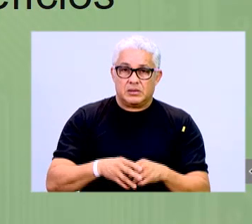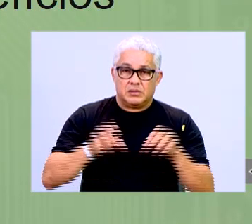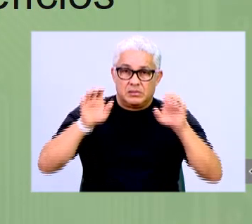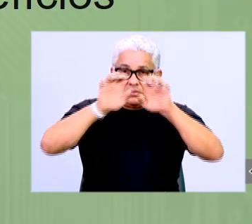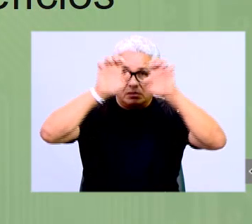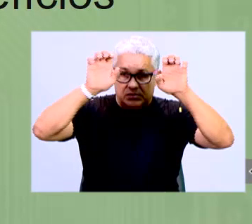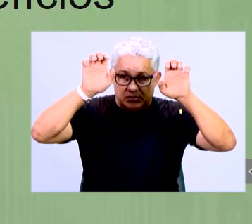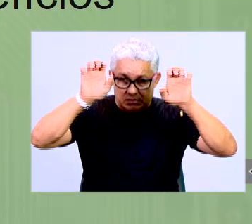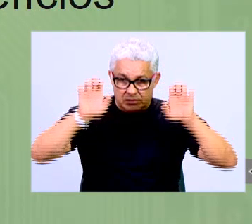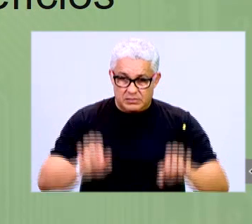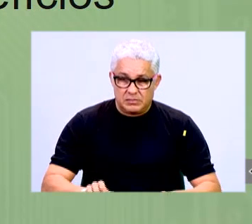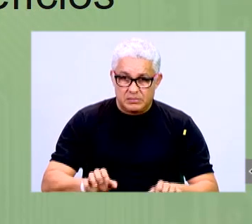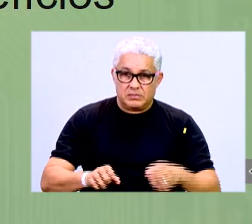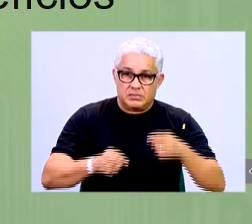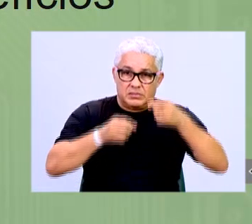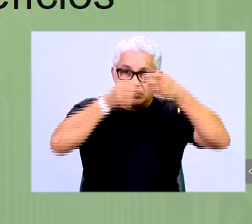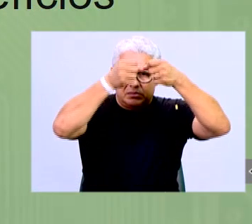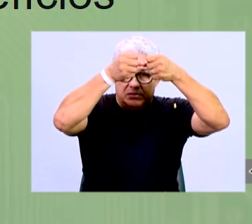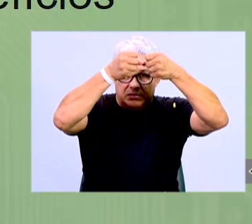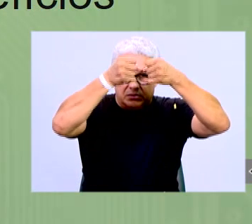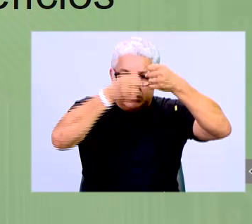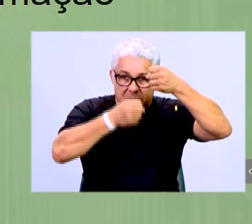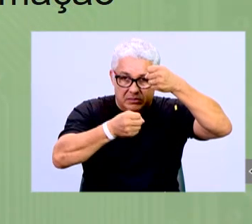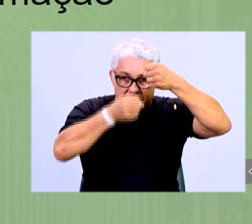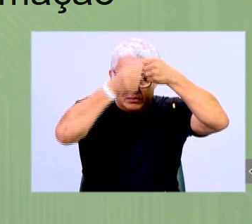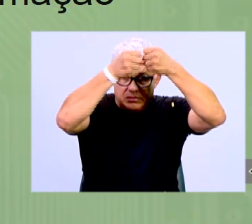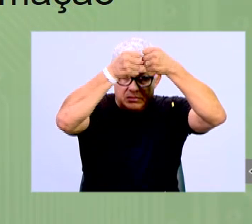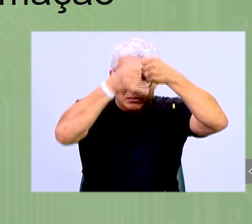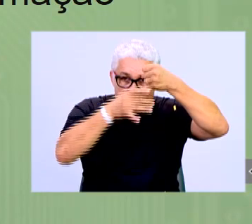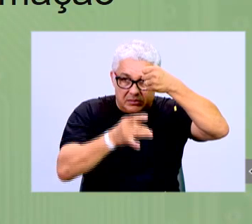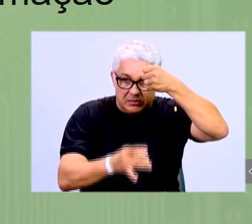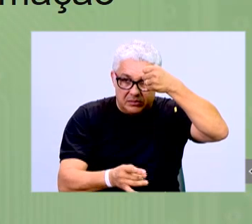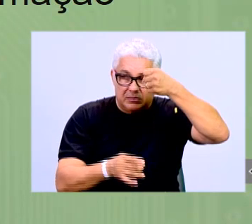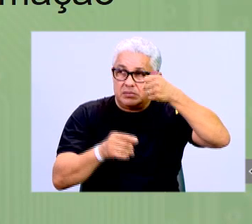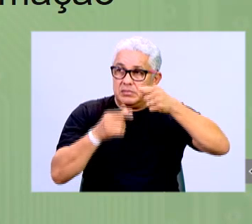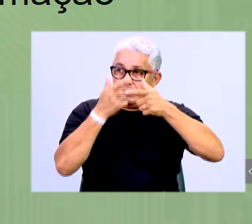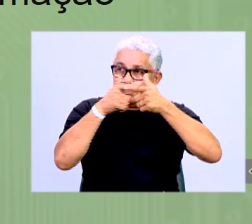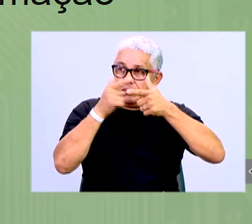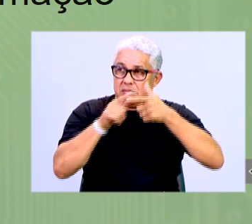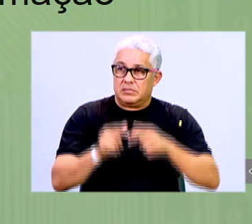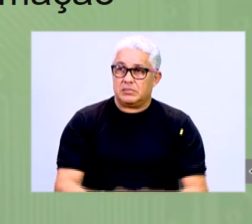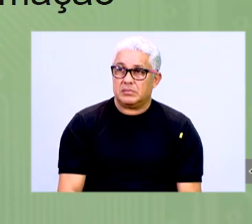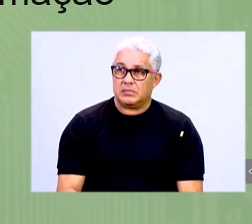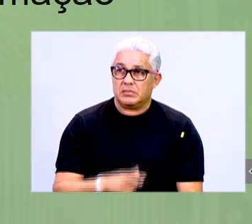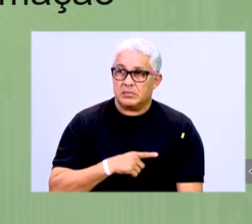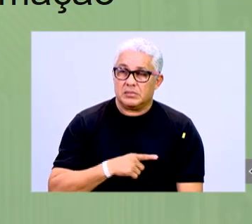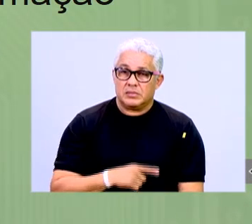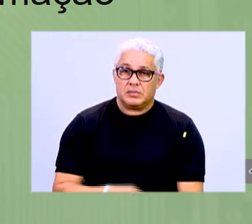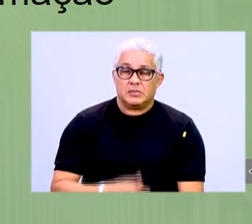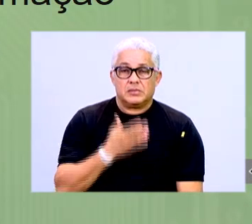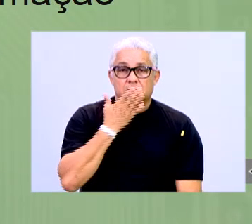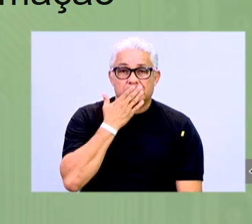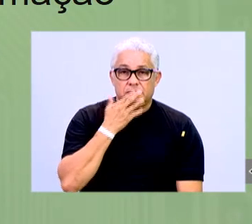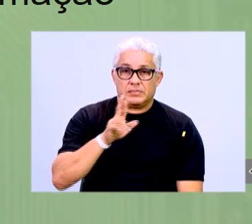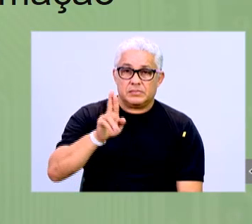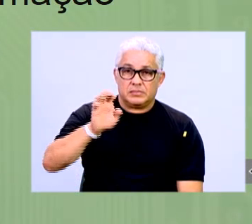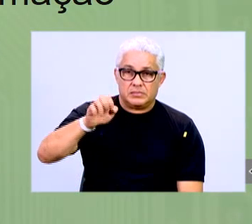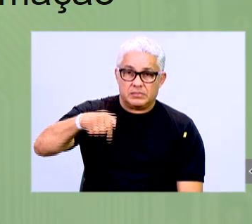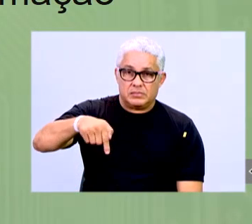para descrevermos determinado problema. E aí temos os tipos então de